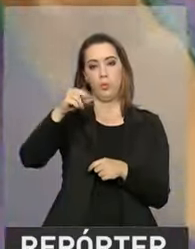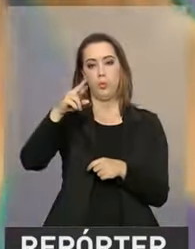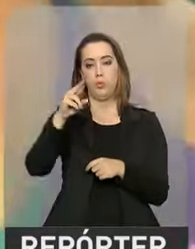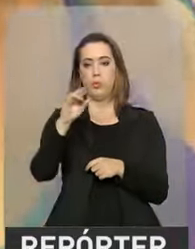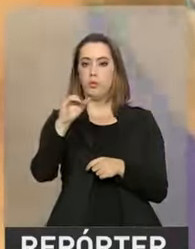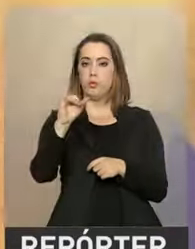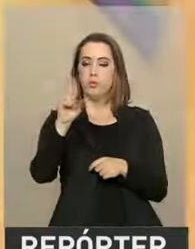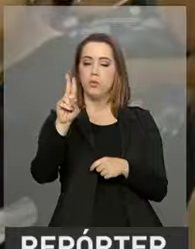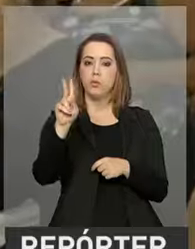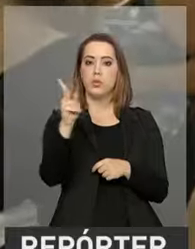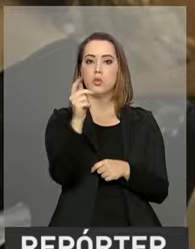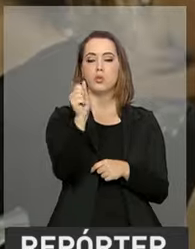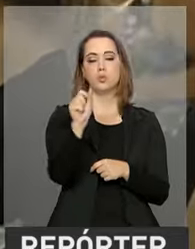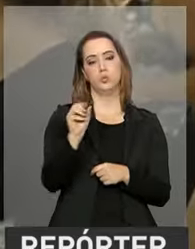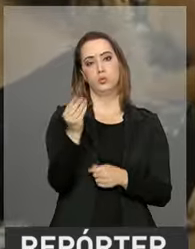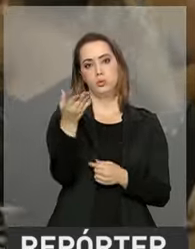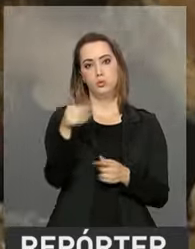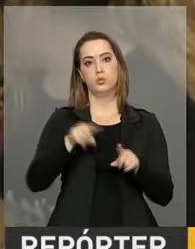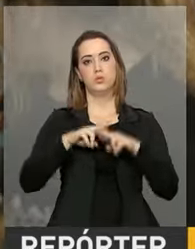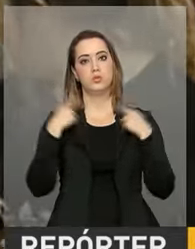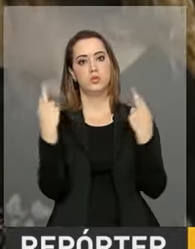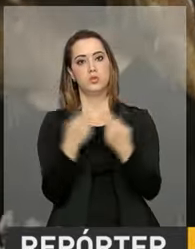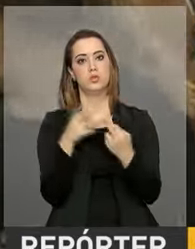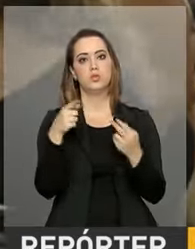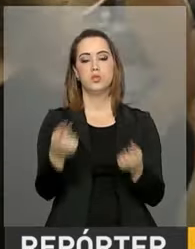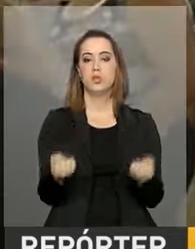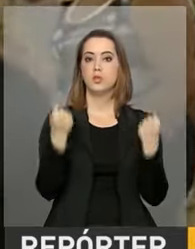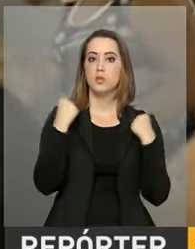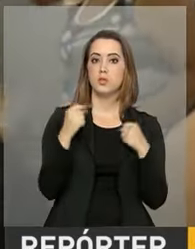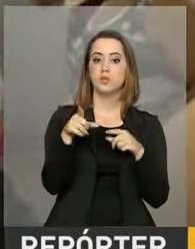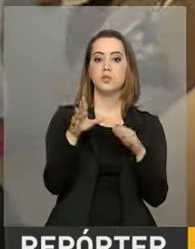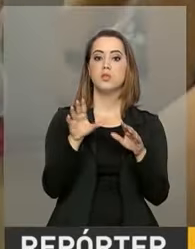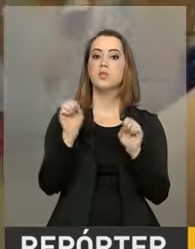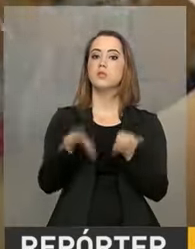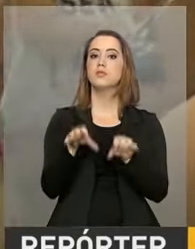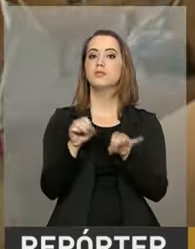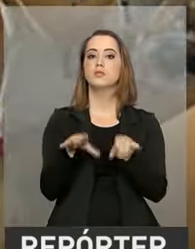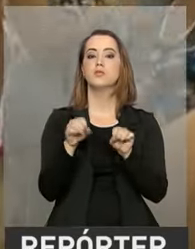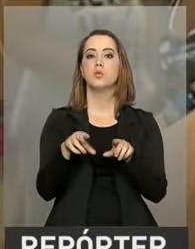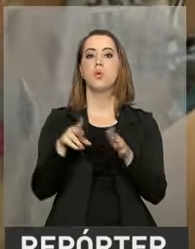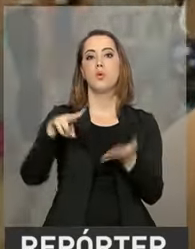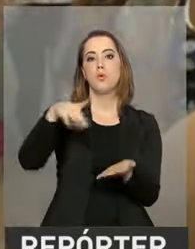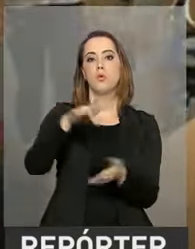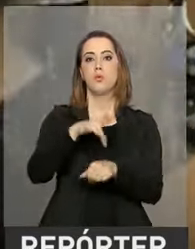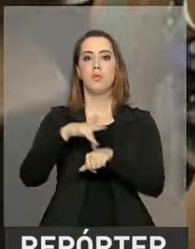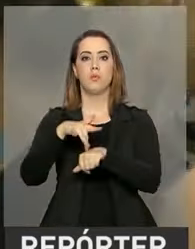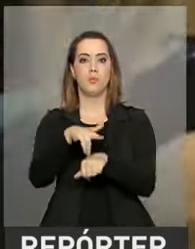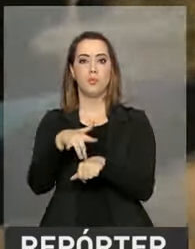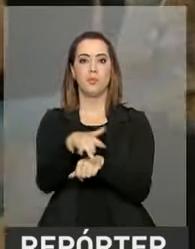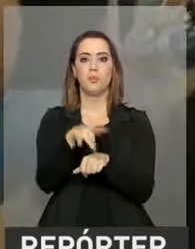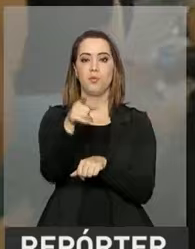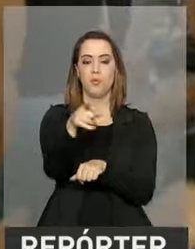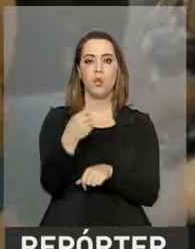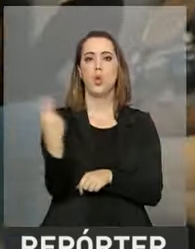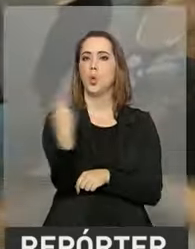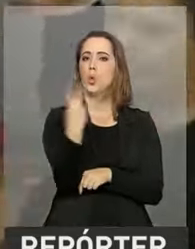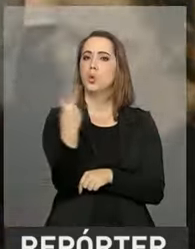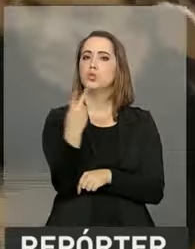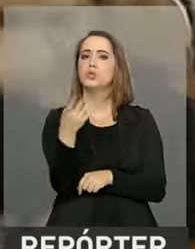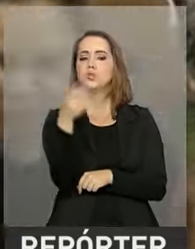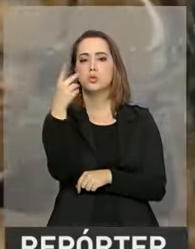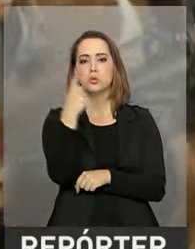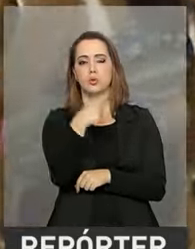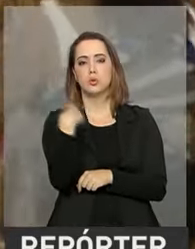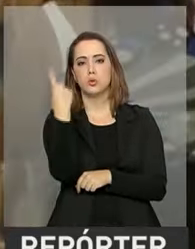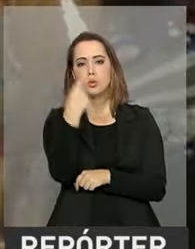para aulas de zumba. Já faz 2 anos que eu faço a zumba aqui. E assim, não só qualidade de vida, autoestima